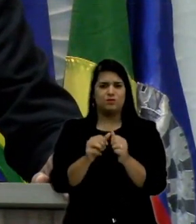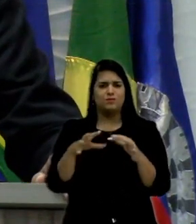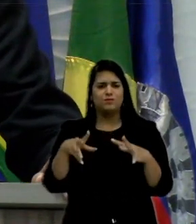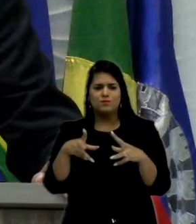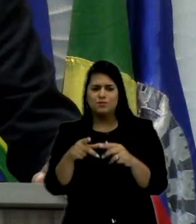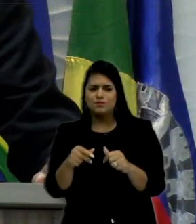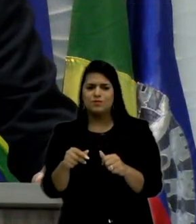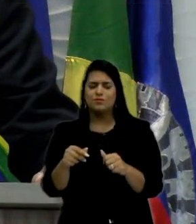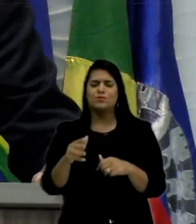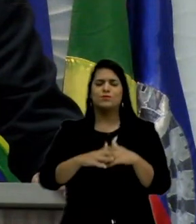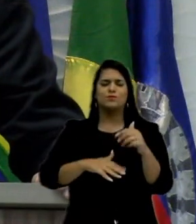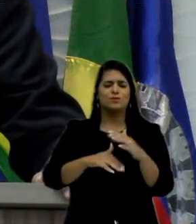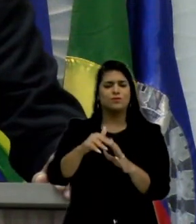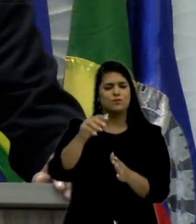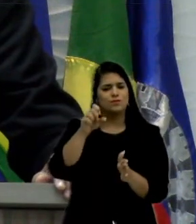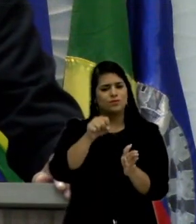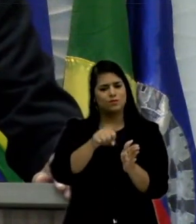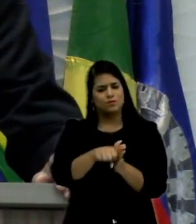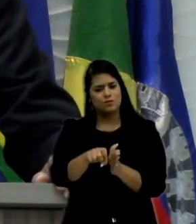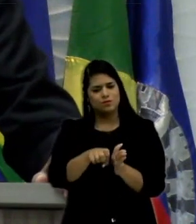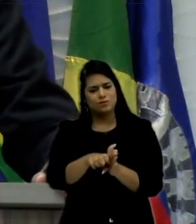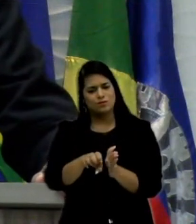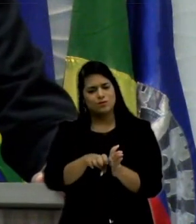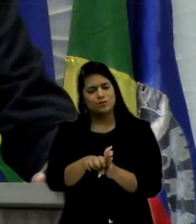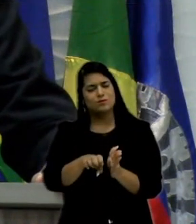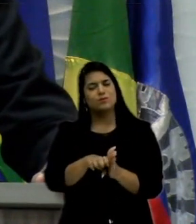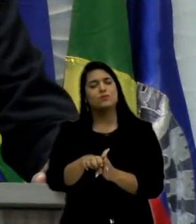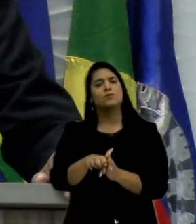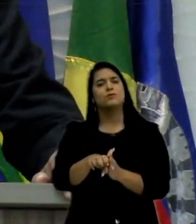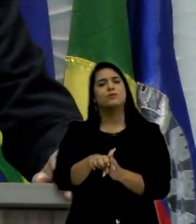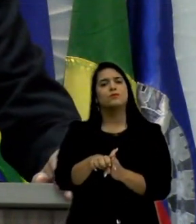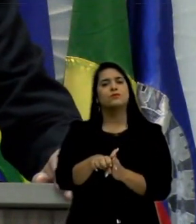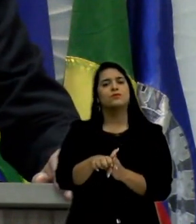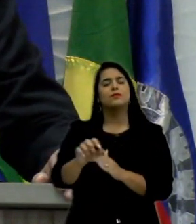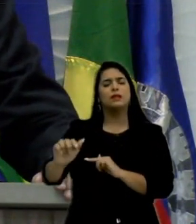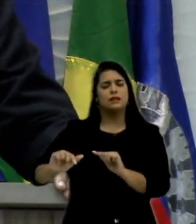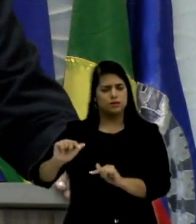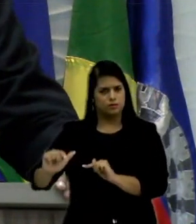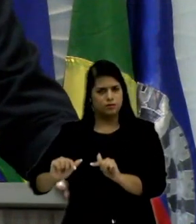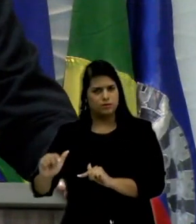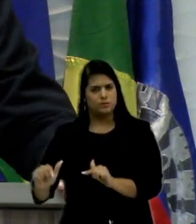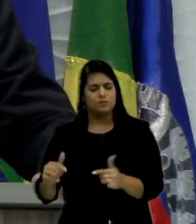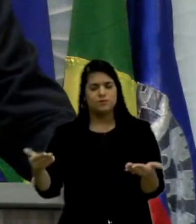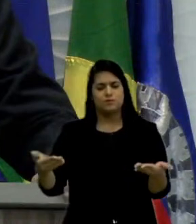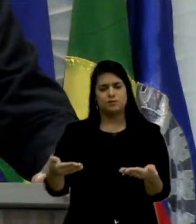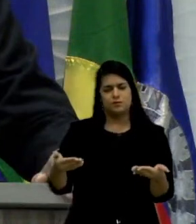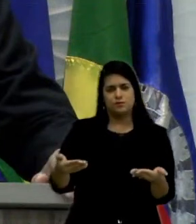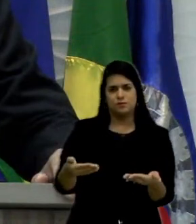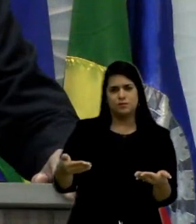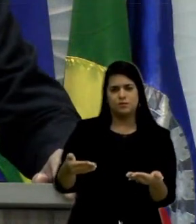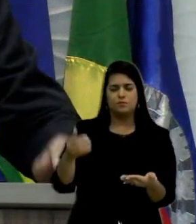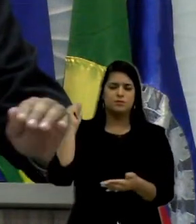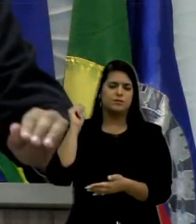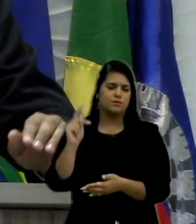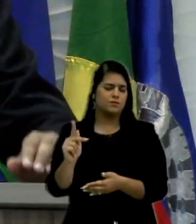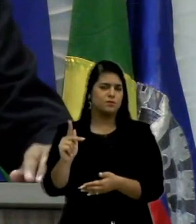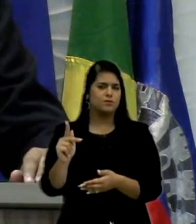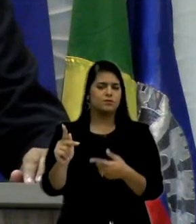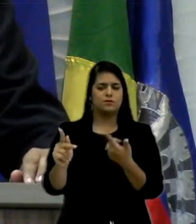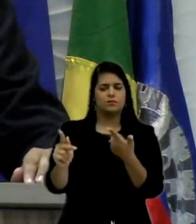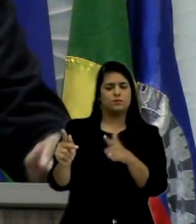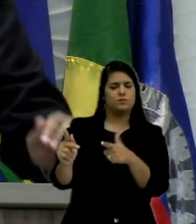funcionário efetivo que está aí trabalhando, ainda sem se aposentar, o